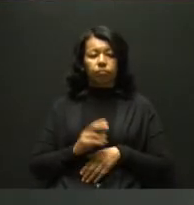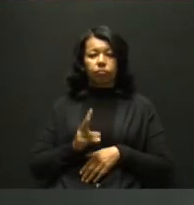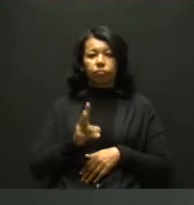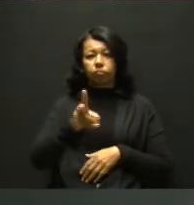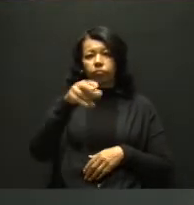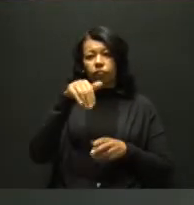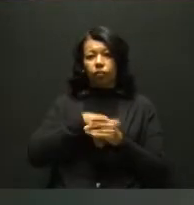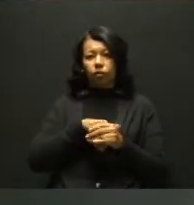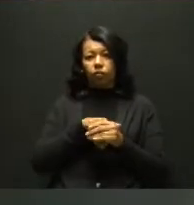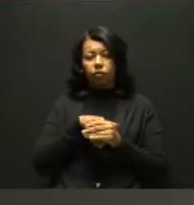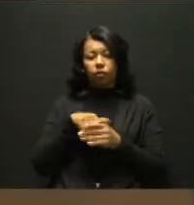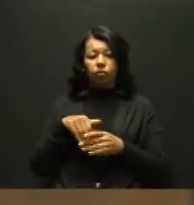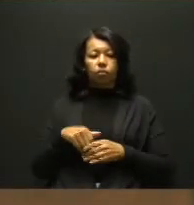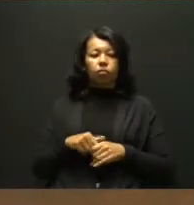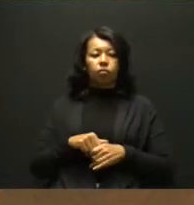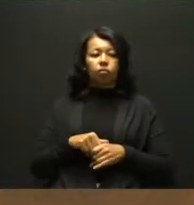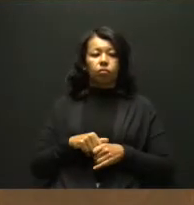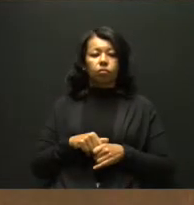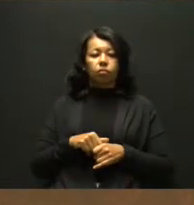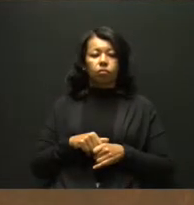tirei votação parecer